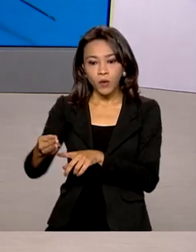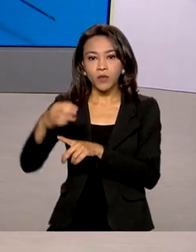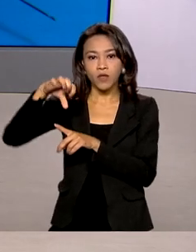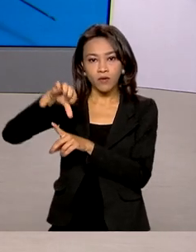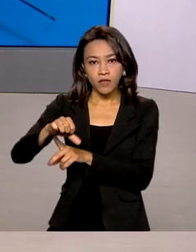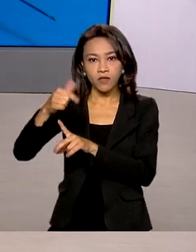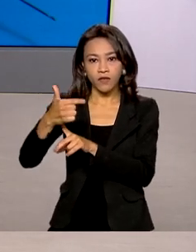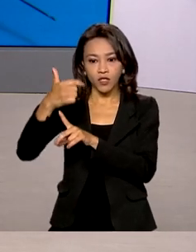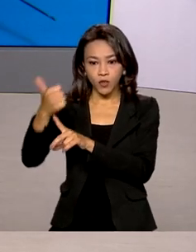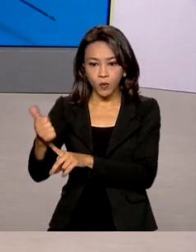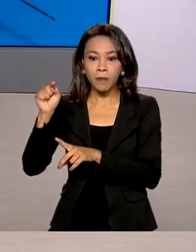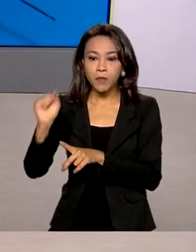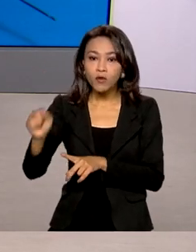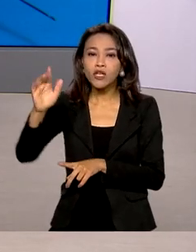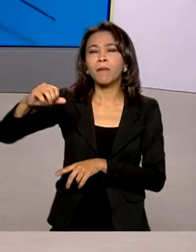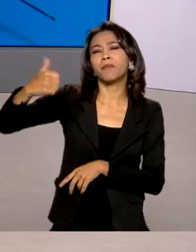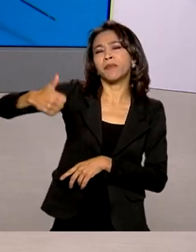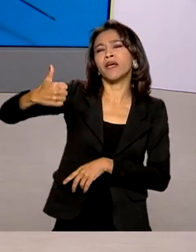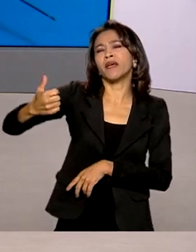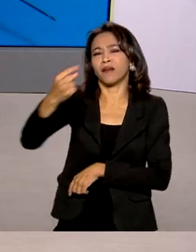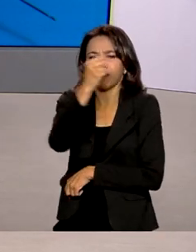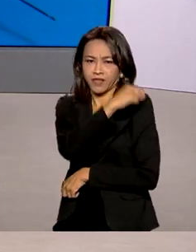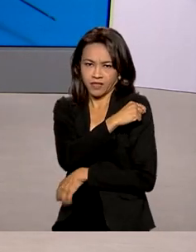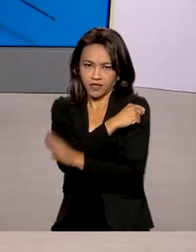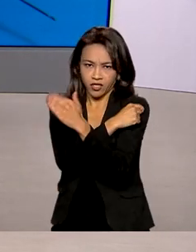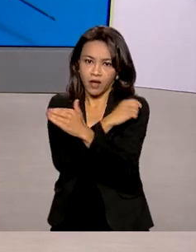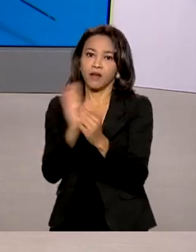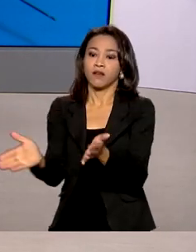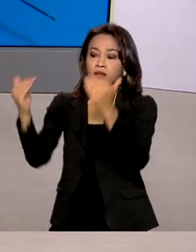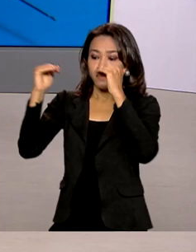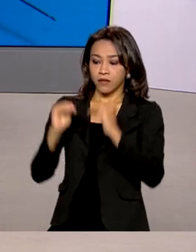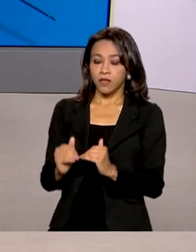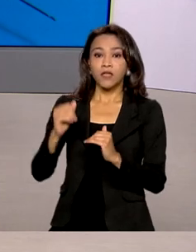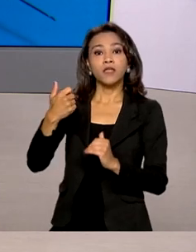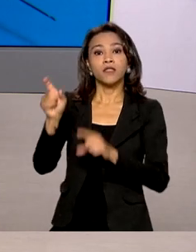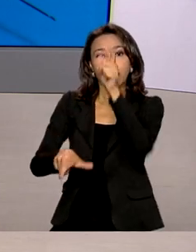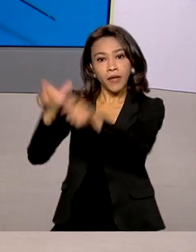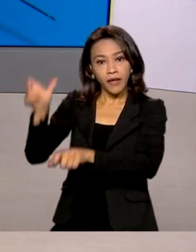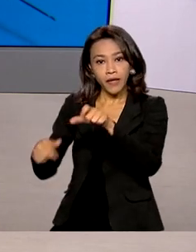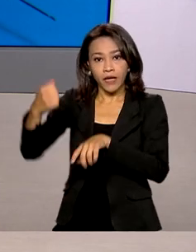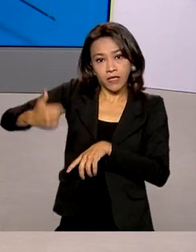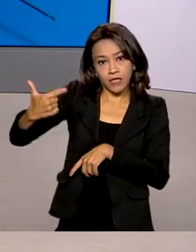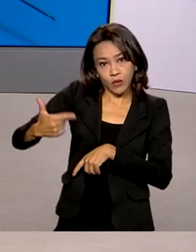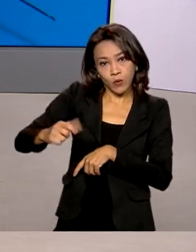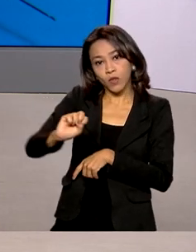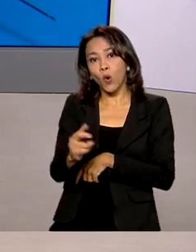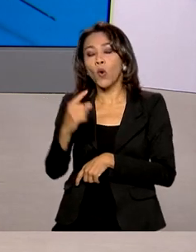144.921.000 pessoas tomaram aí a primeira dose da vacina e o número de brasileiros que tomaram a segunda